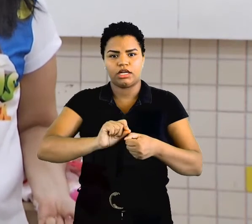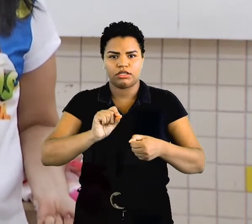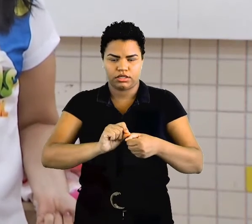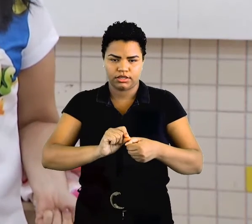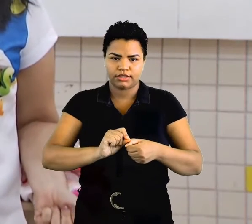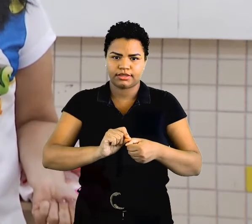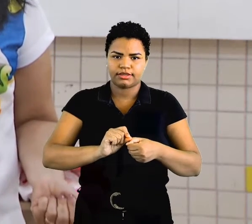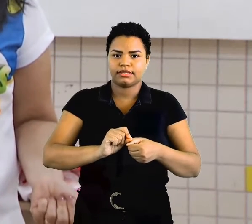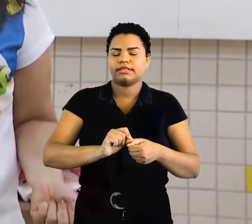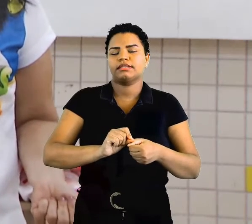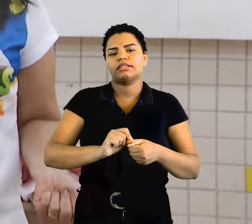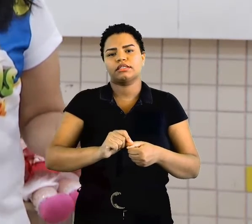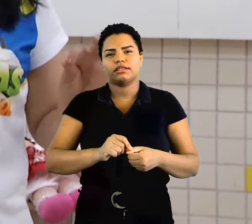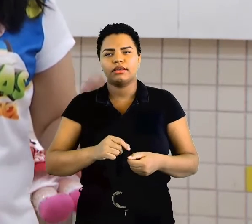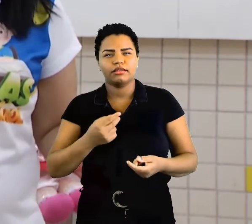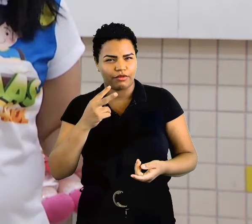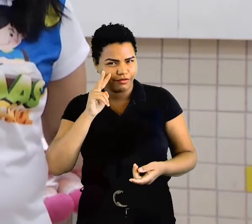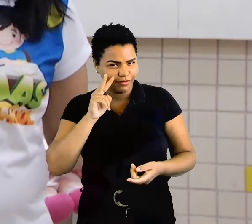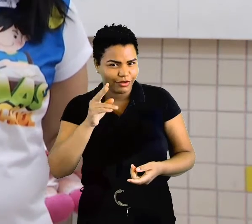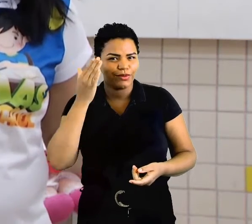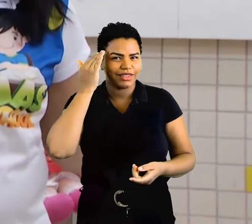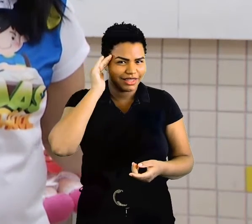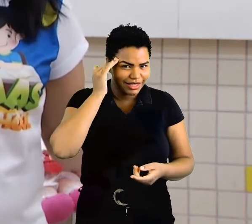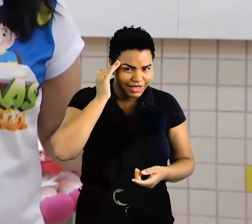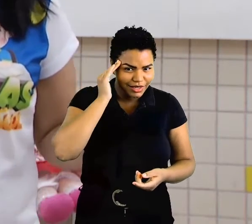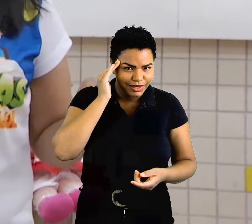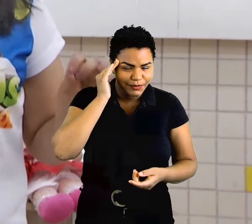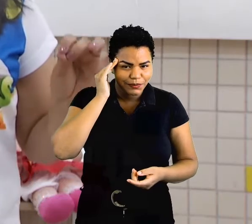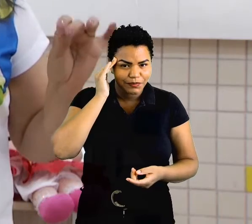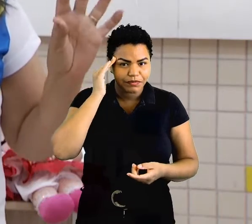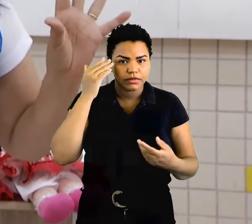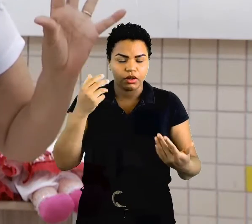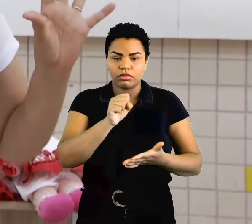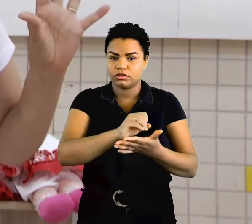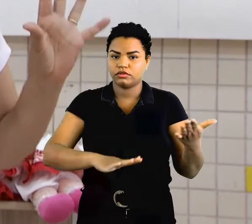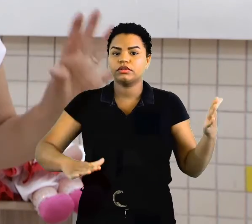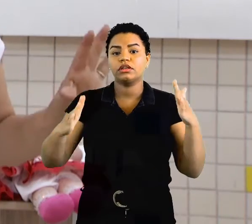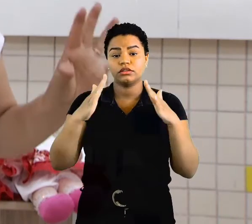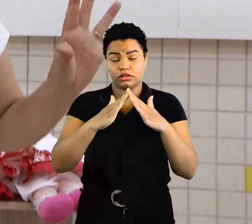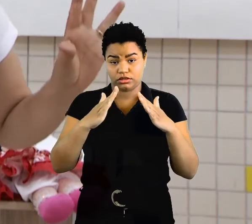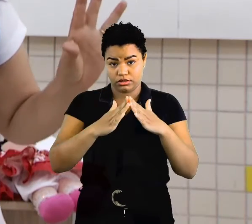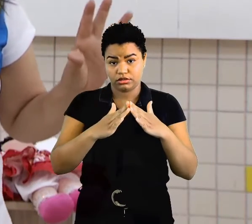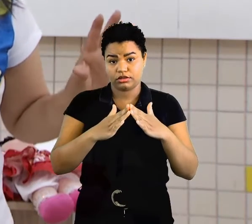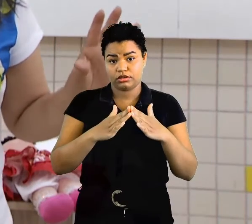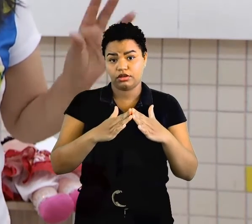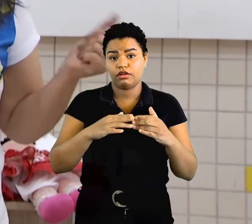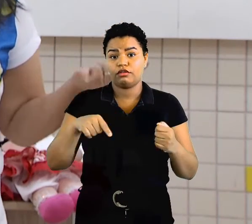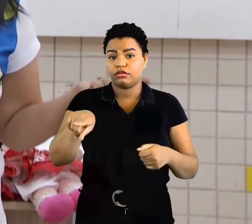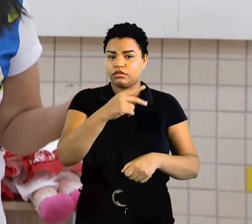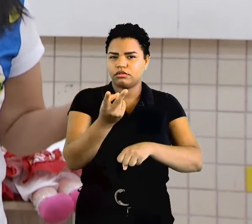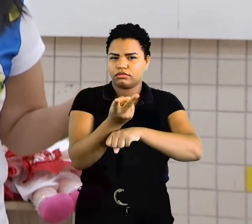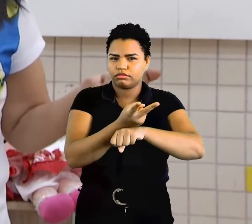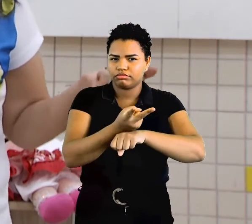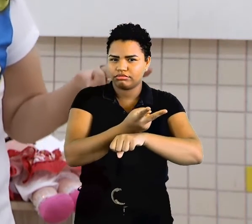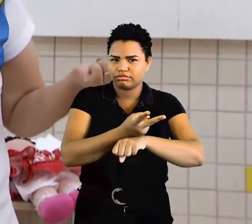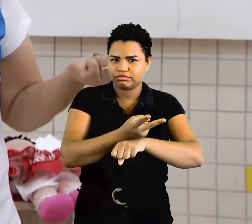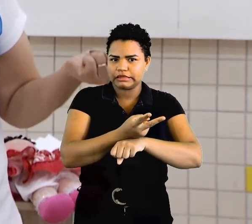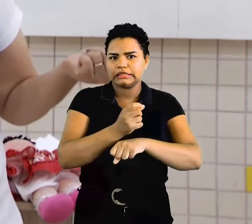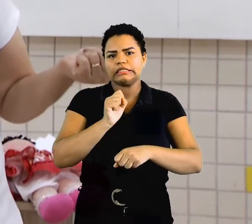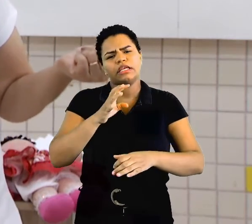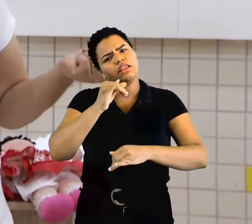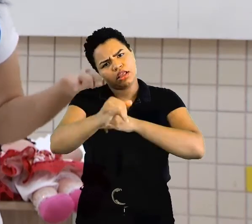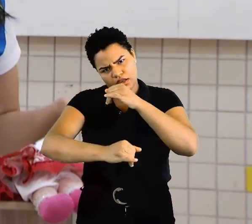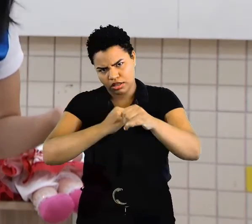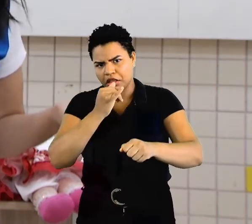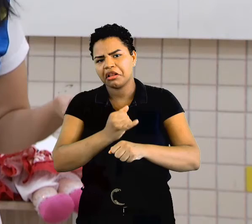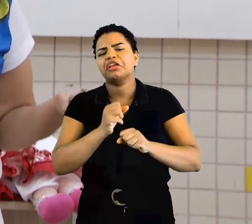Analisaram? Então, olha só, como tarefa de casa, vocês vão procurar. Quem tiver acesso à internet, vai na